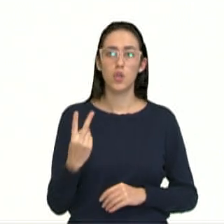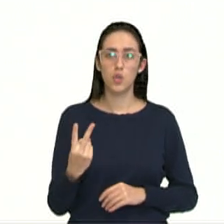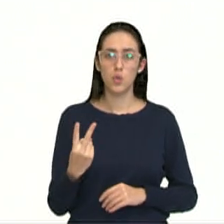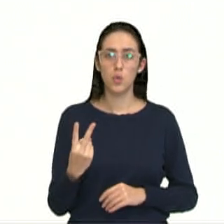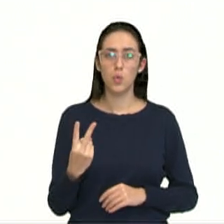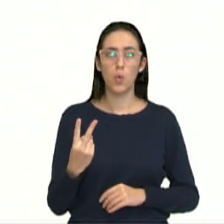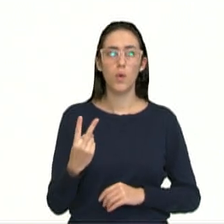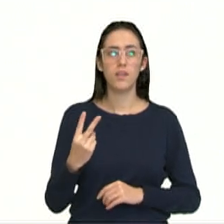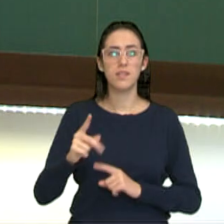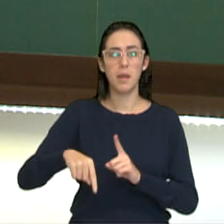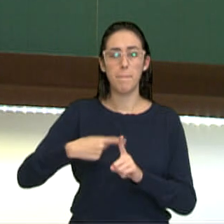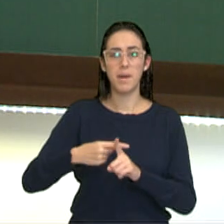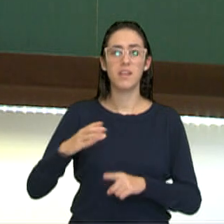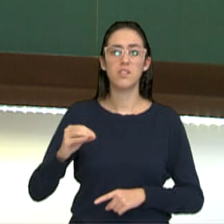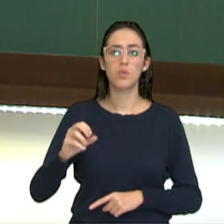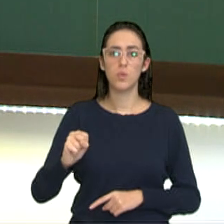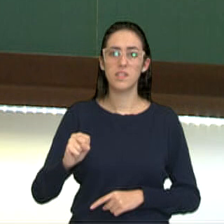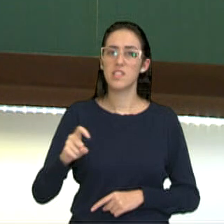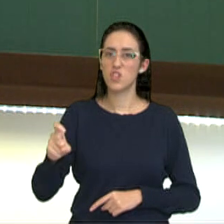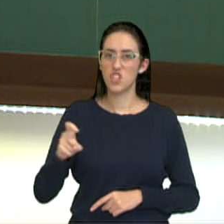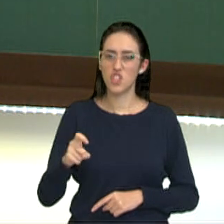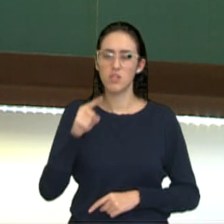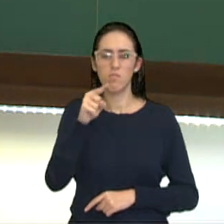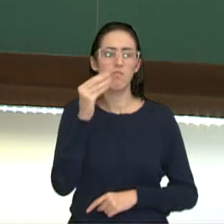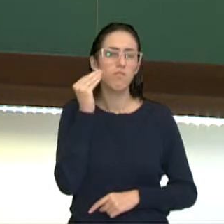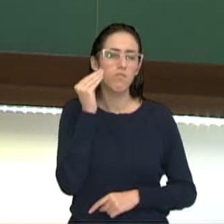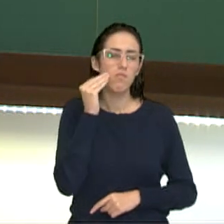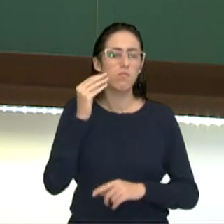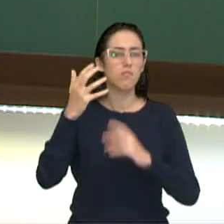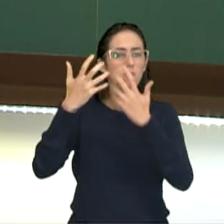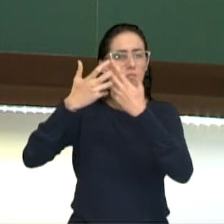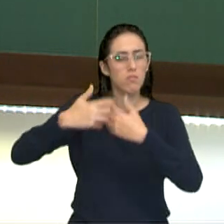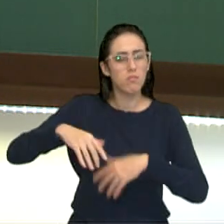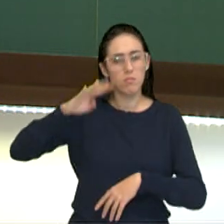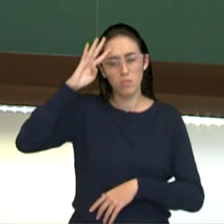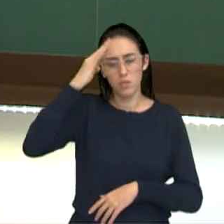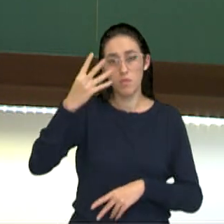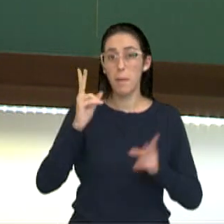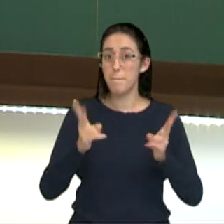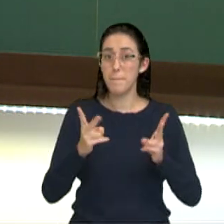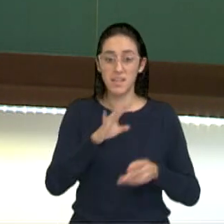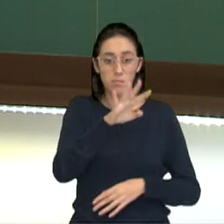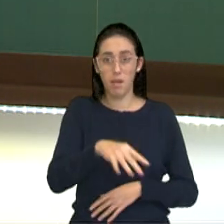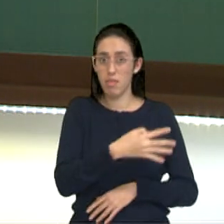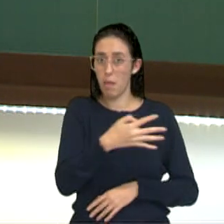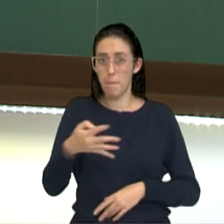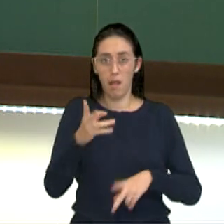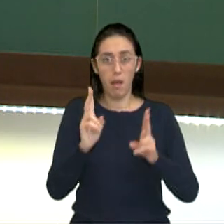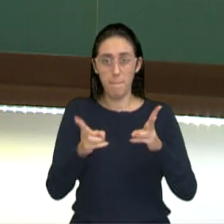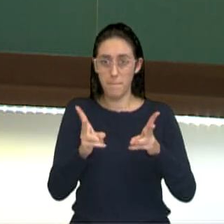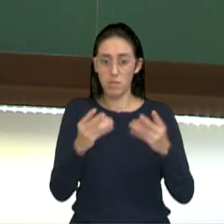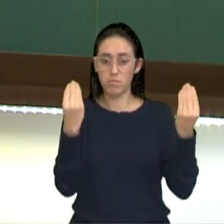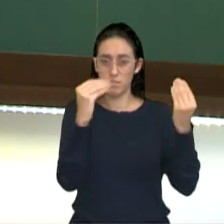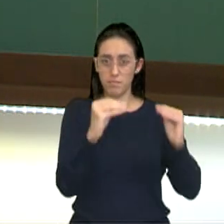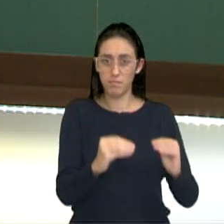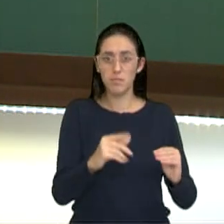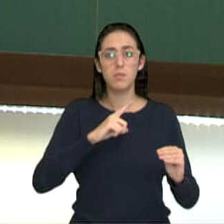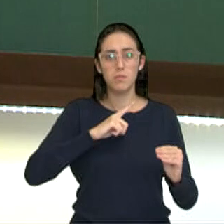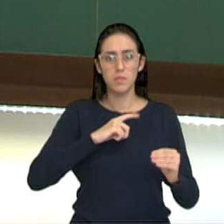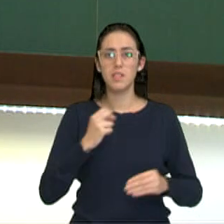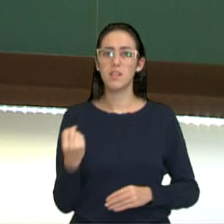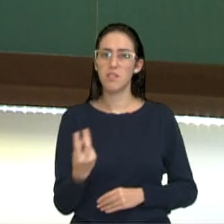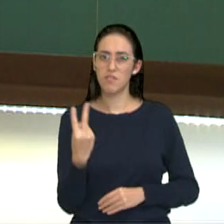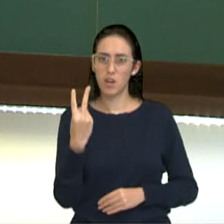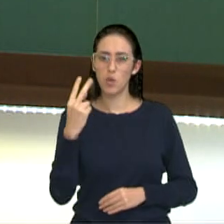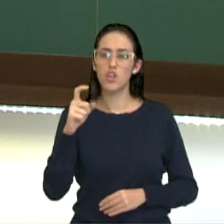mais cosseno de x. Então, o que você vai fazer? Você vai montar a mesma tabela, né, que a gente já tem lá os valores